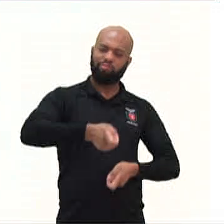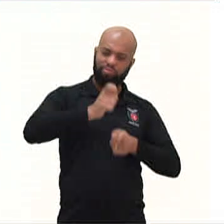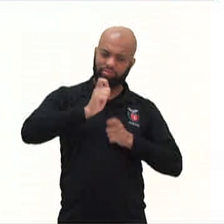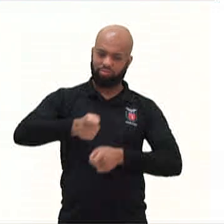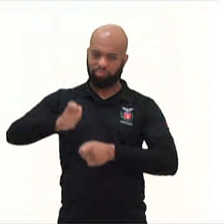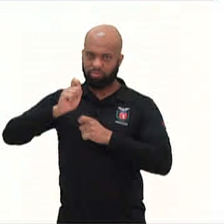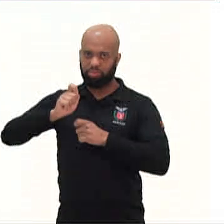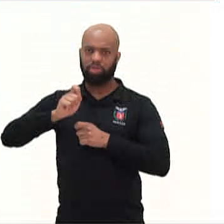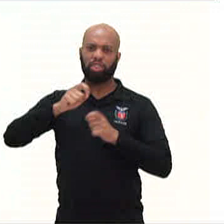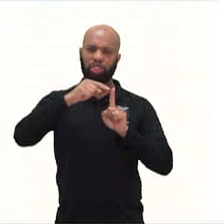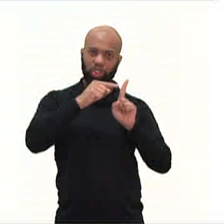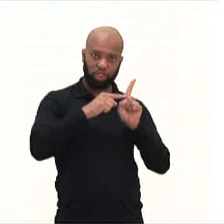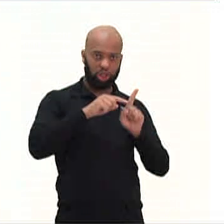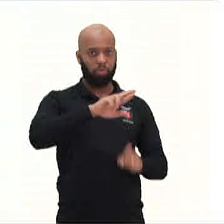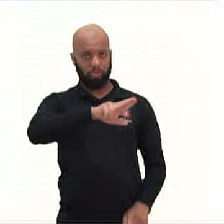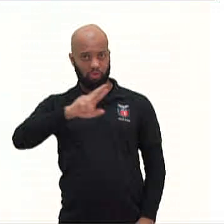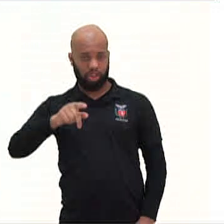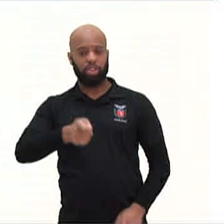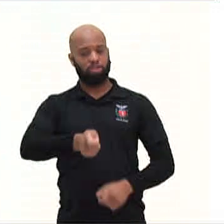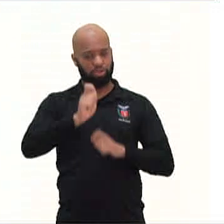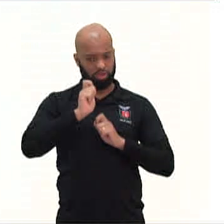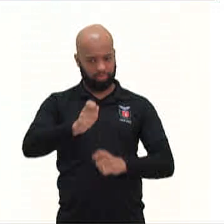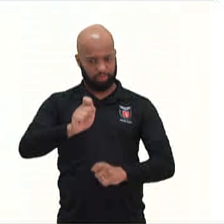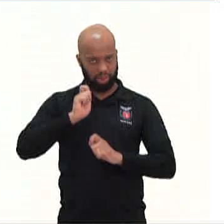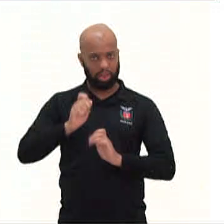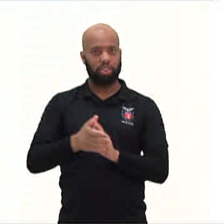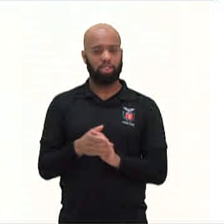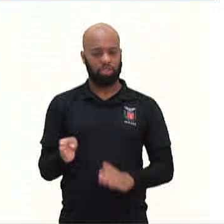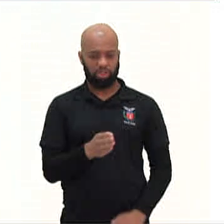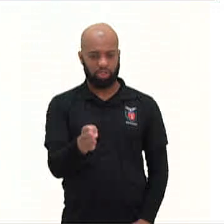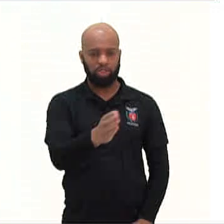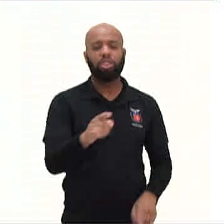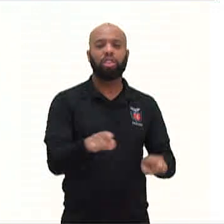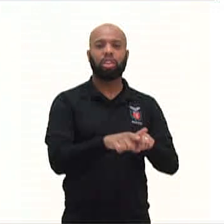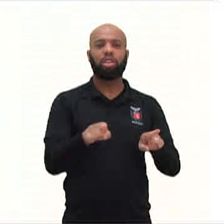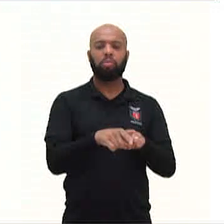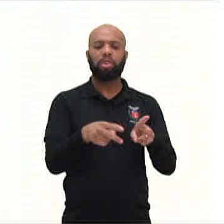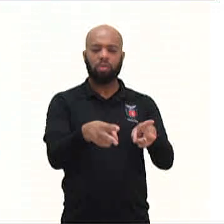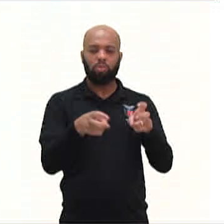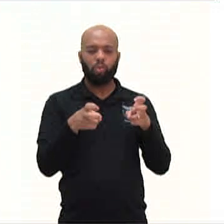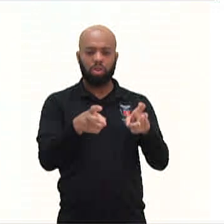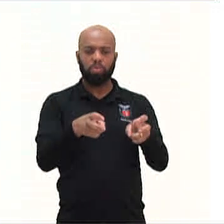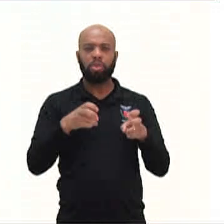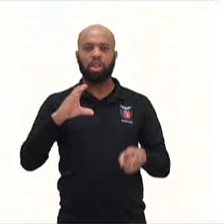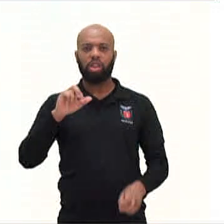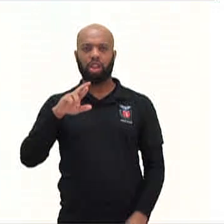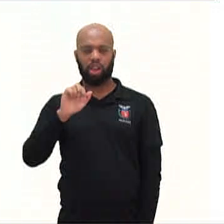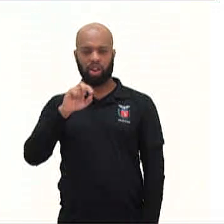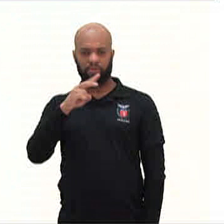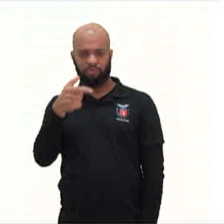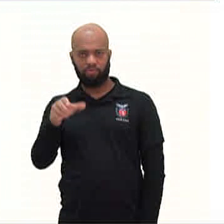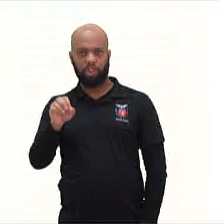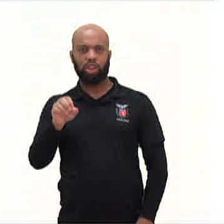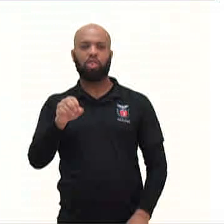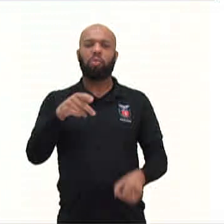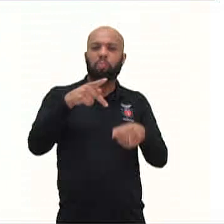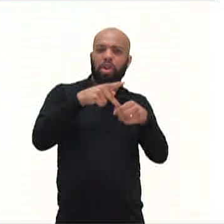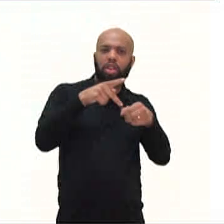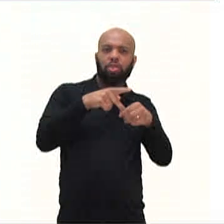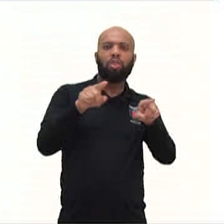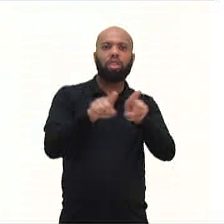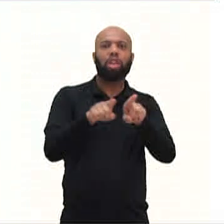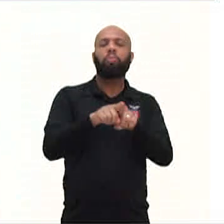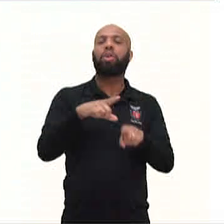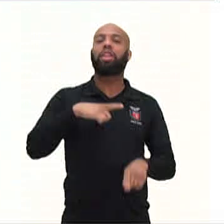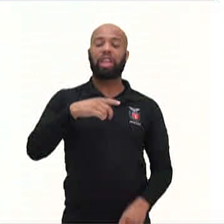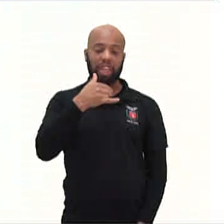sardinha, merluza e tainha. Nós temos a extração de carvão mineral, o caulim, a argila e o petróleo, e uma forte fonte